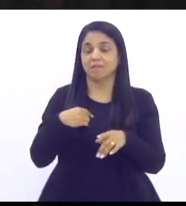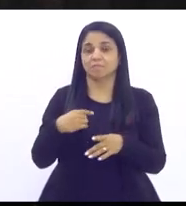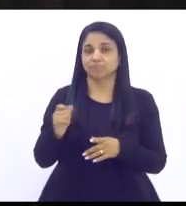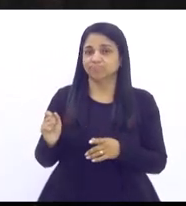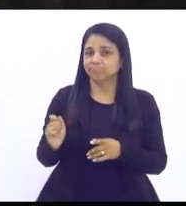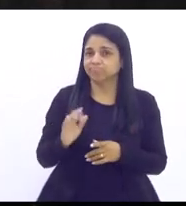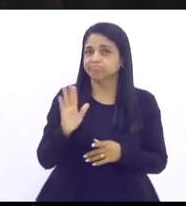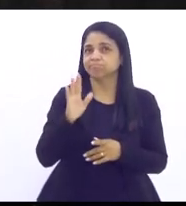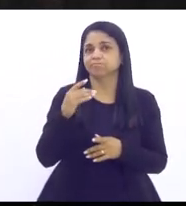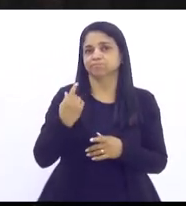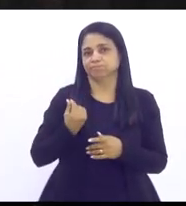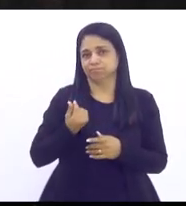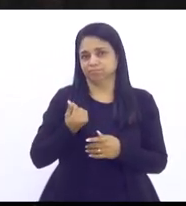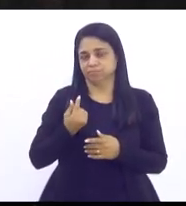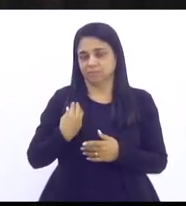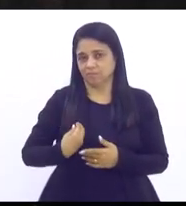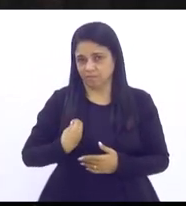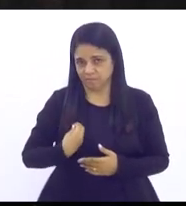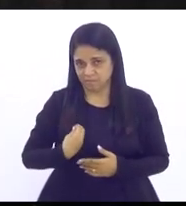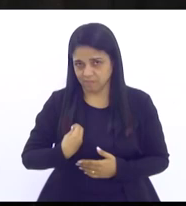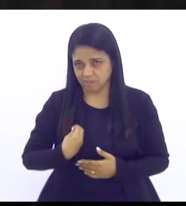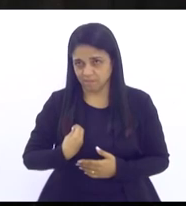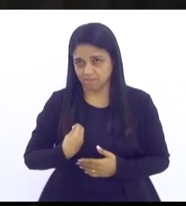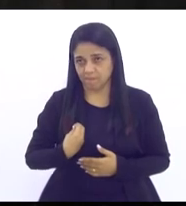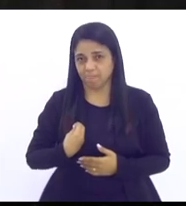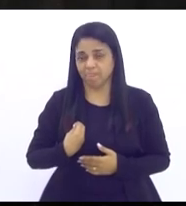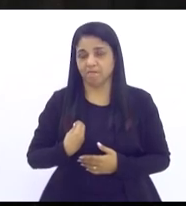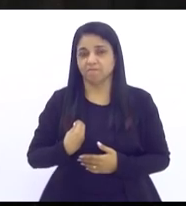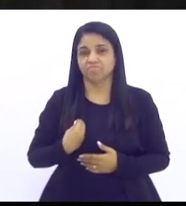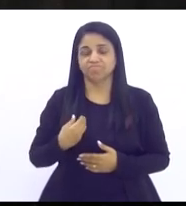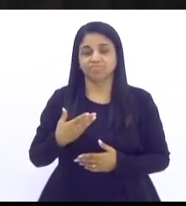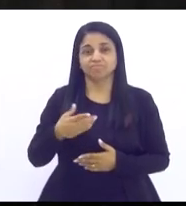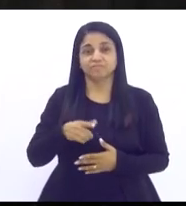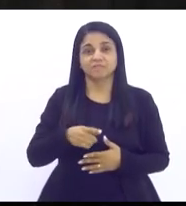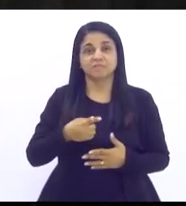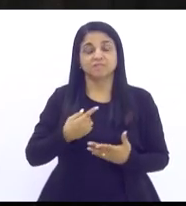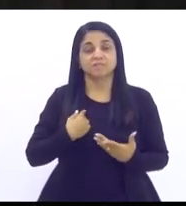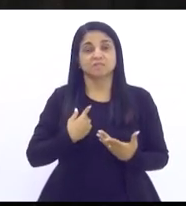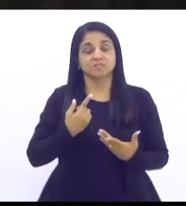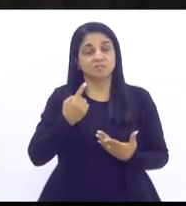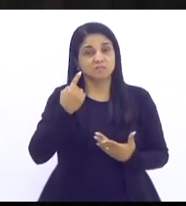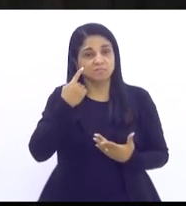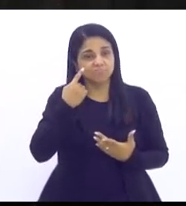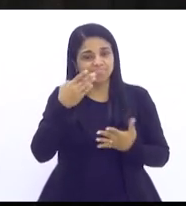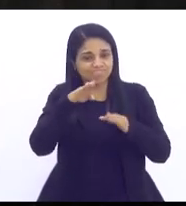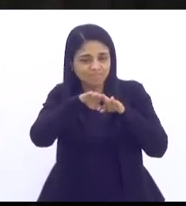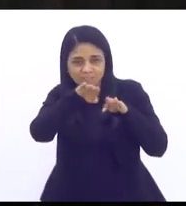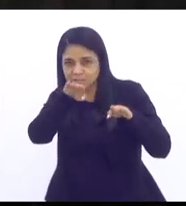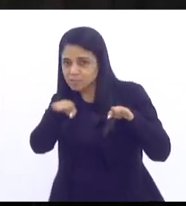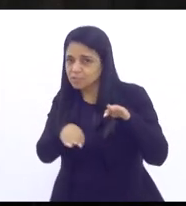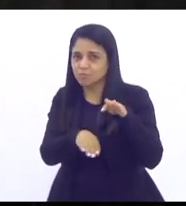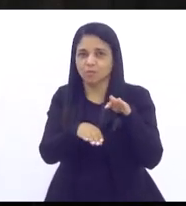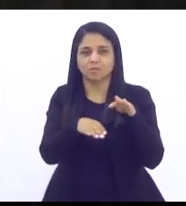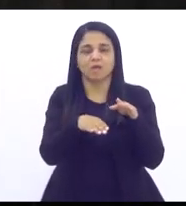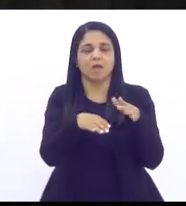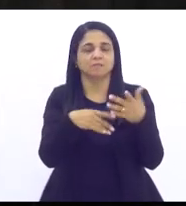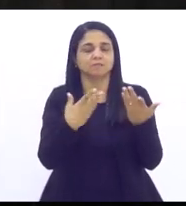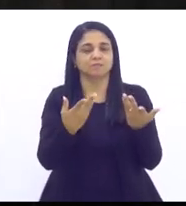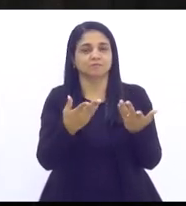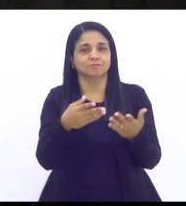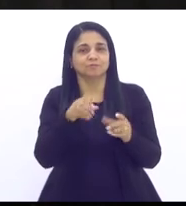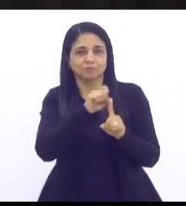vida. Ou seja, o cenário é de aprofundamento do fosso das desigualdades sociais. A